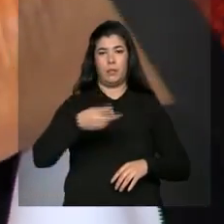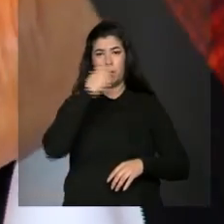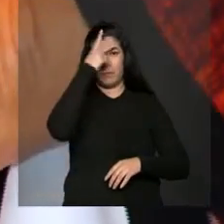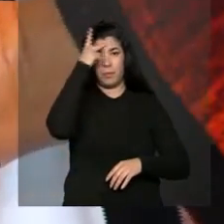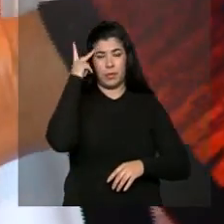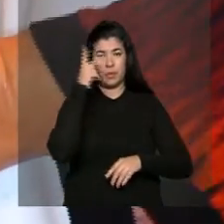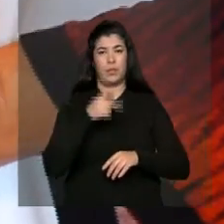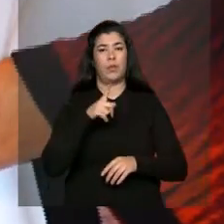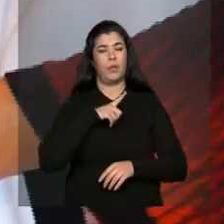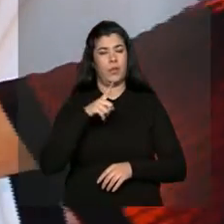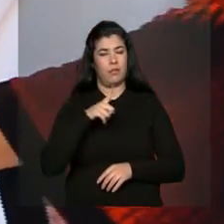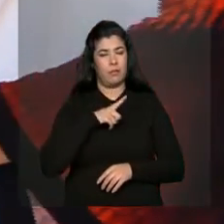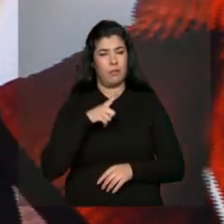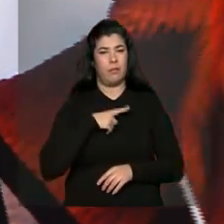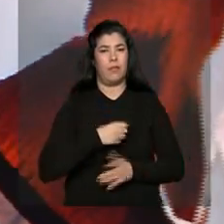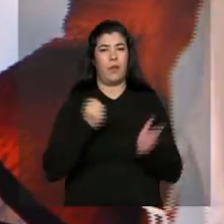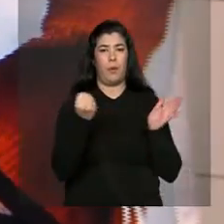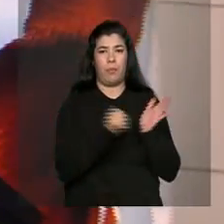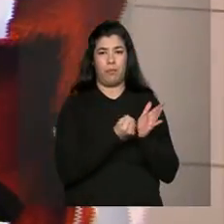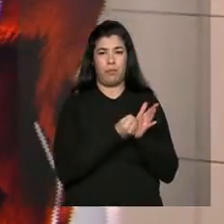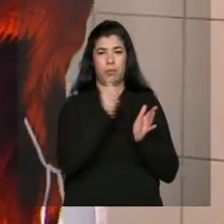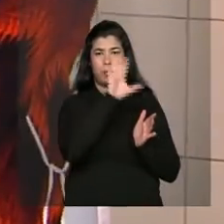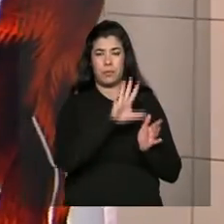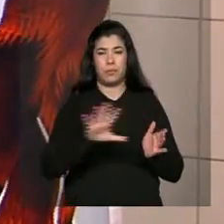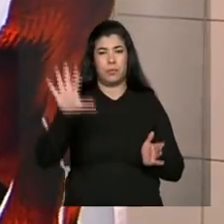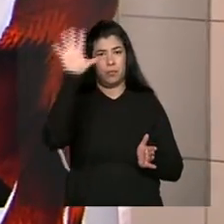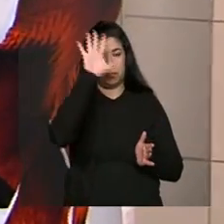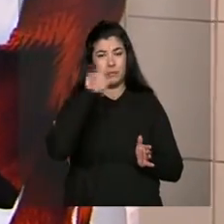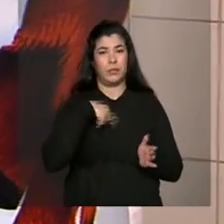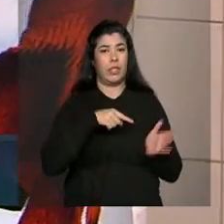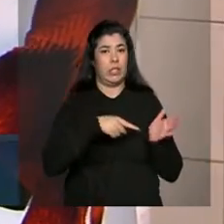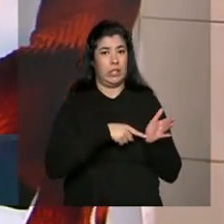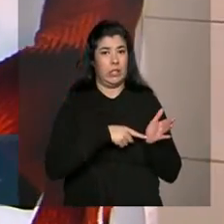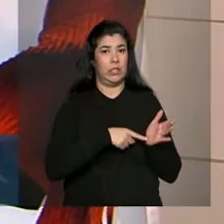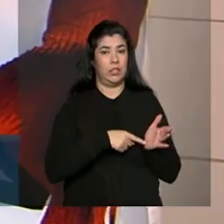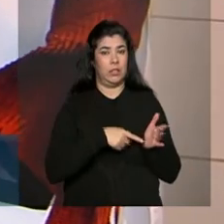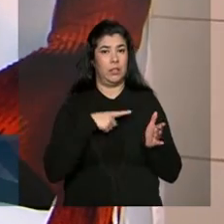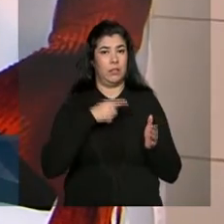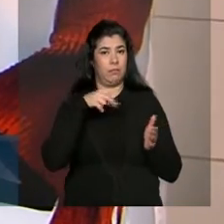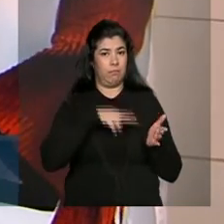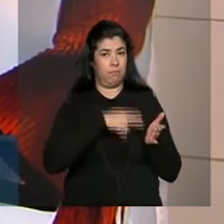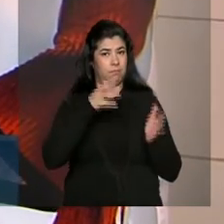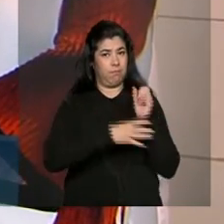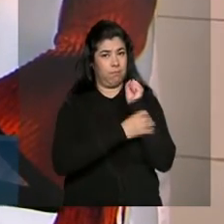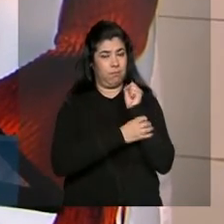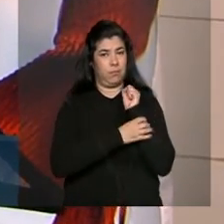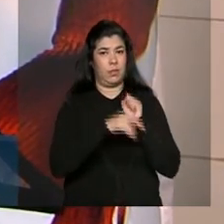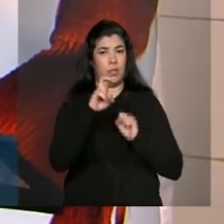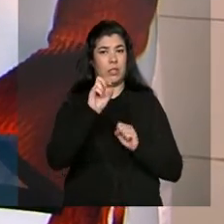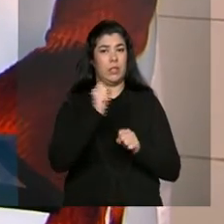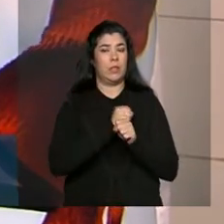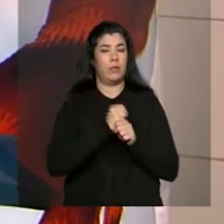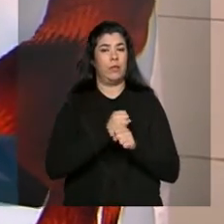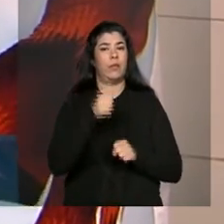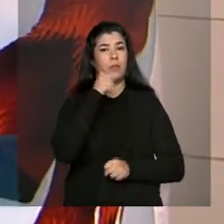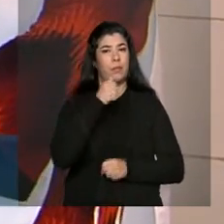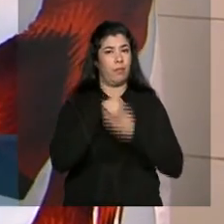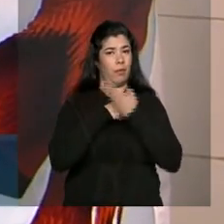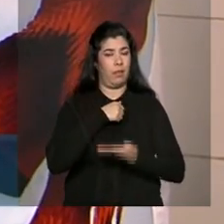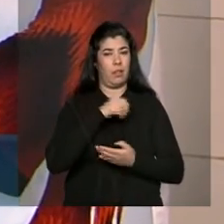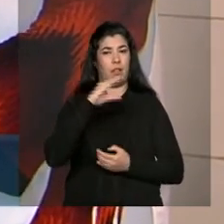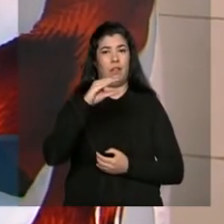da agricultura familiar em todo o país. Com a certificação que já tem há 5 anos, a Claudete